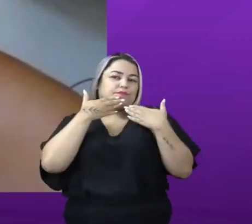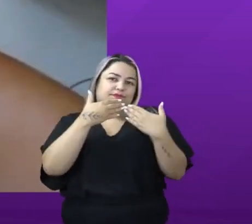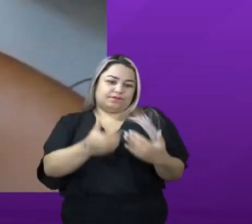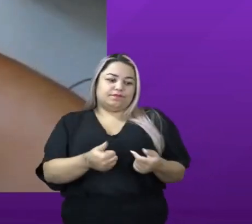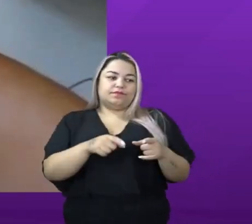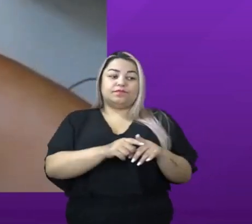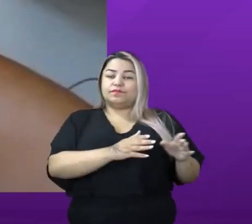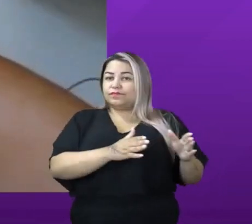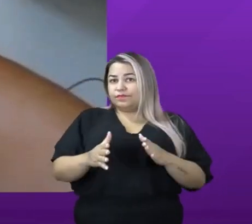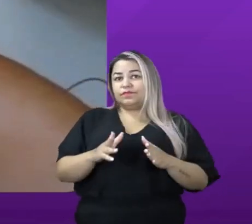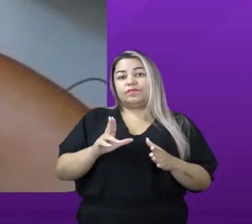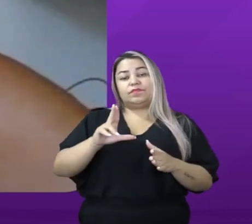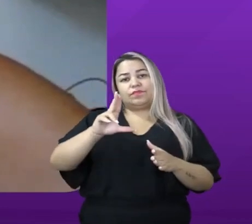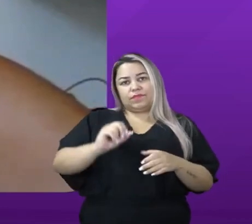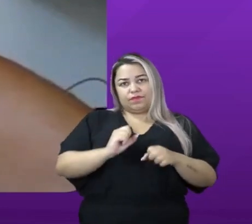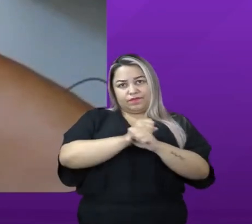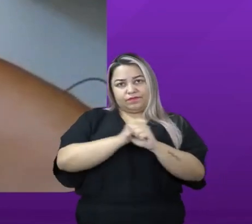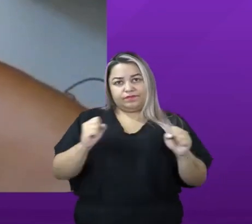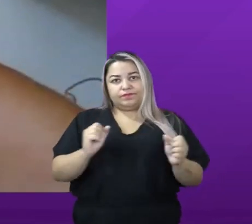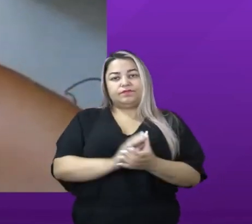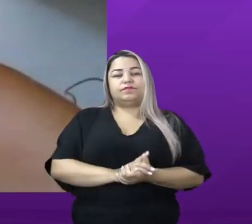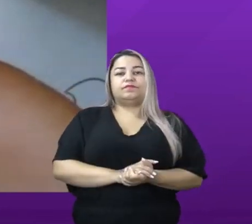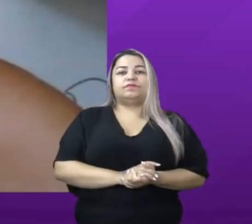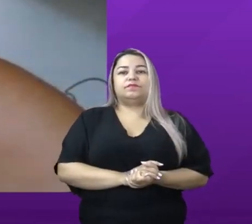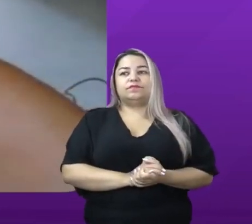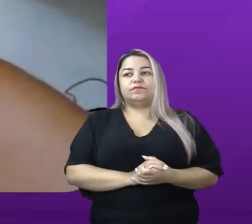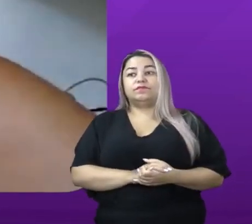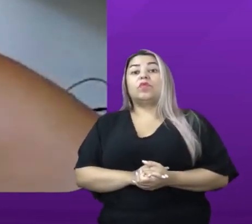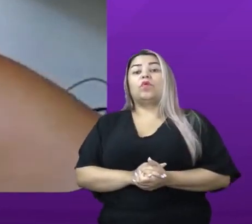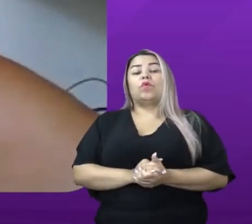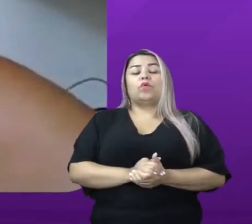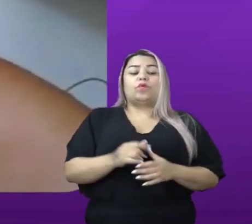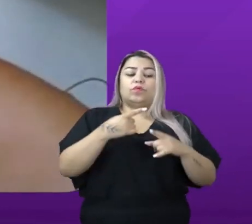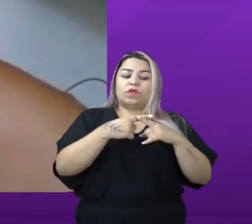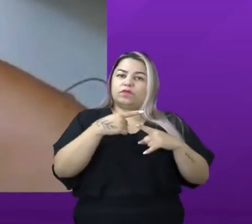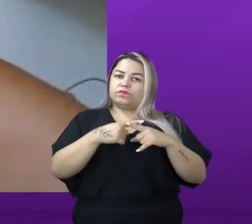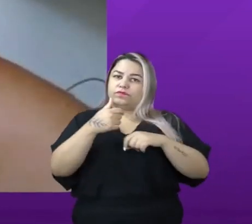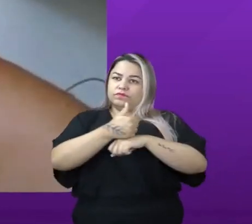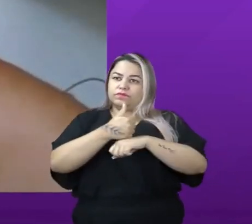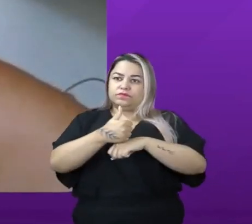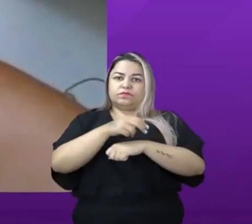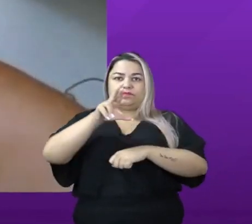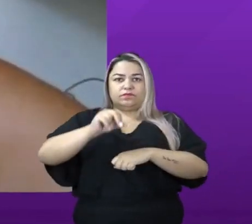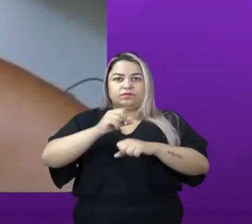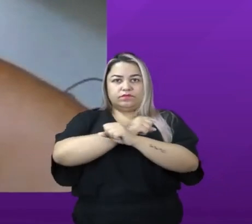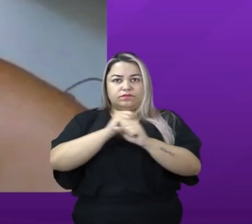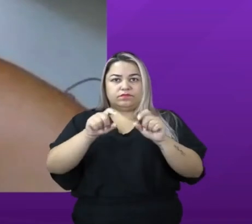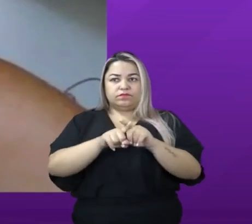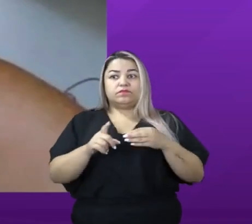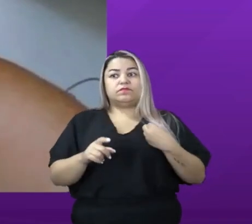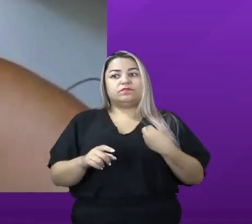dimensões, o que nem sempre é possível. Então, por que não é possível? Porque a qualidade de vida,